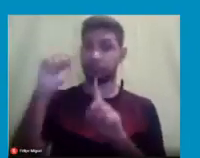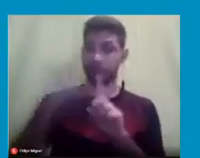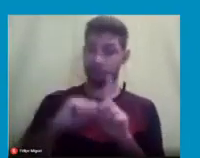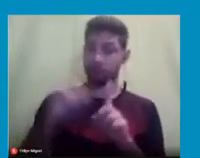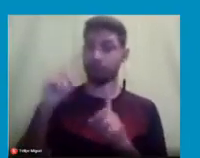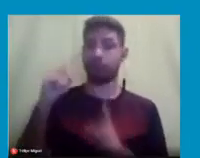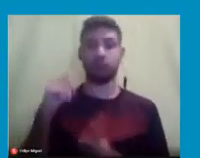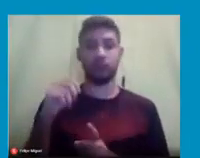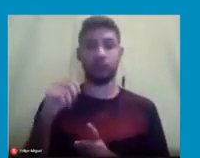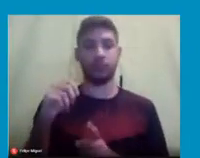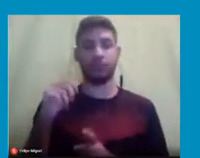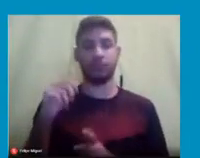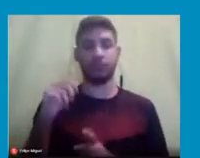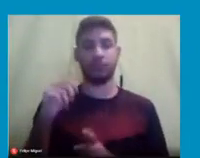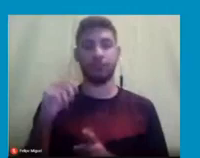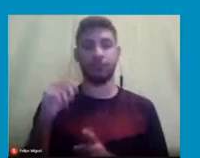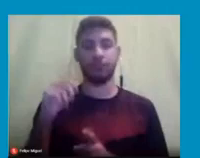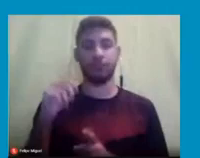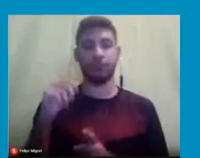todos negros.